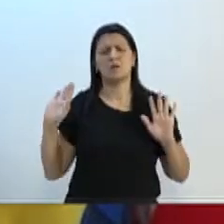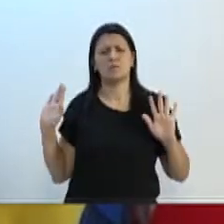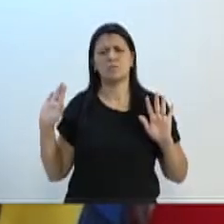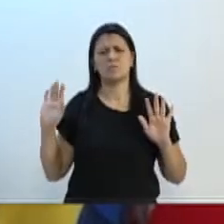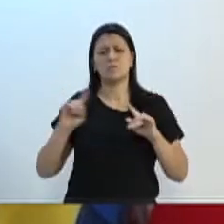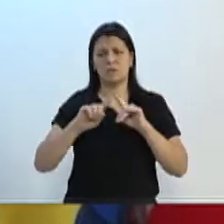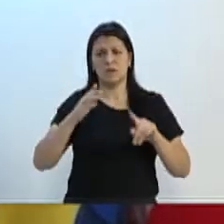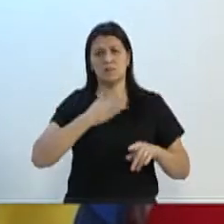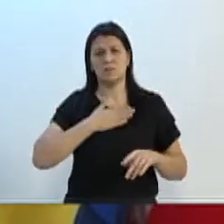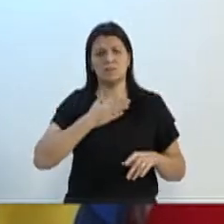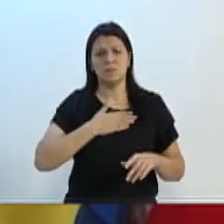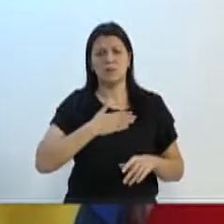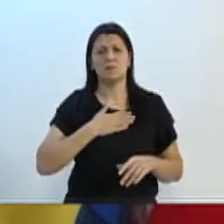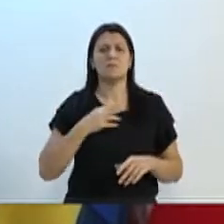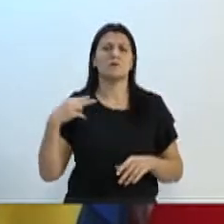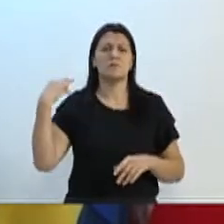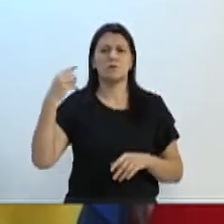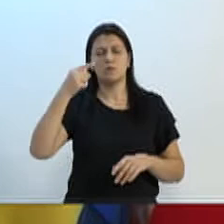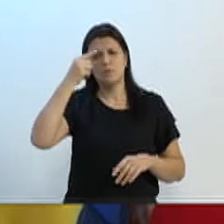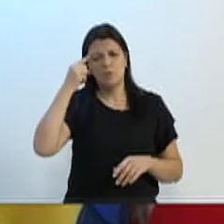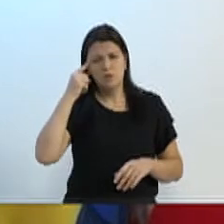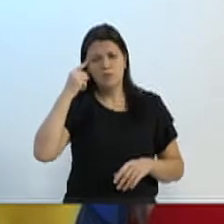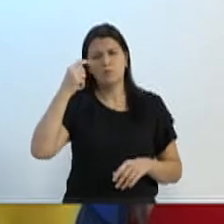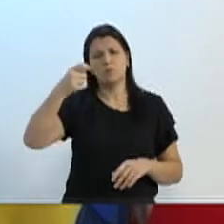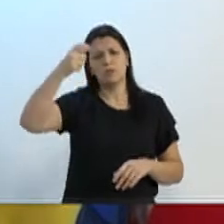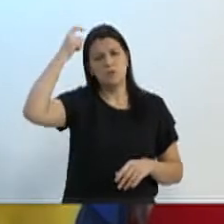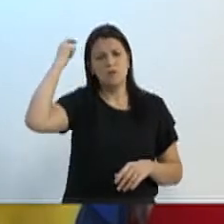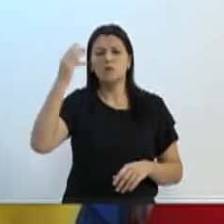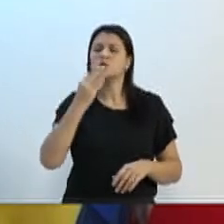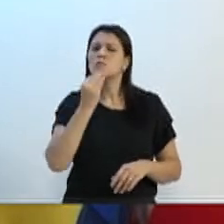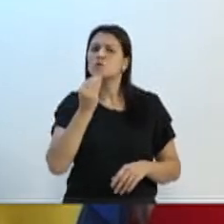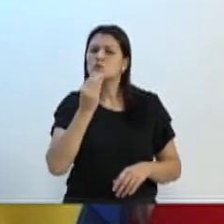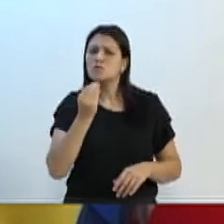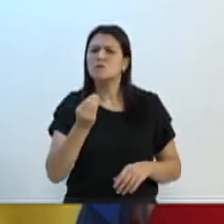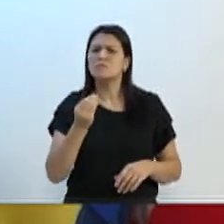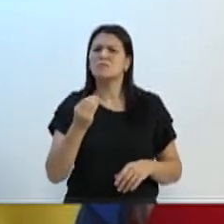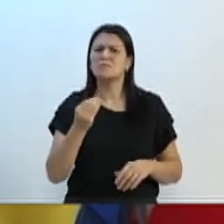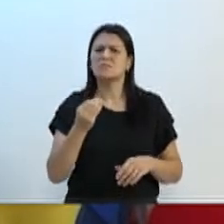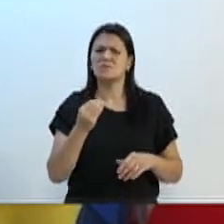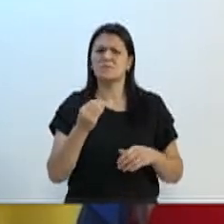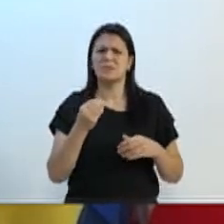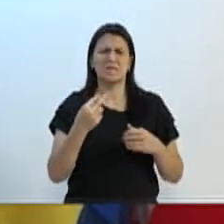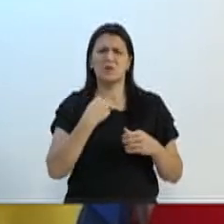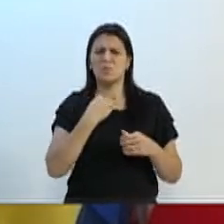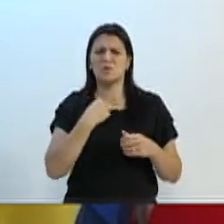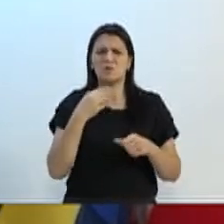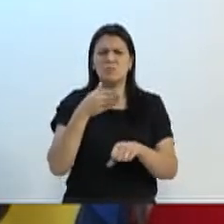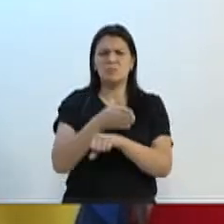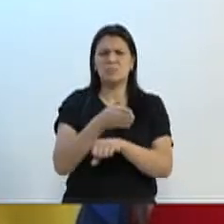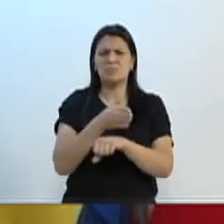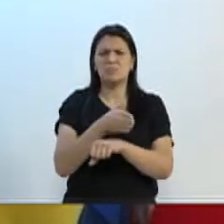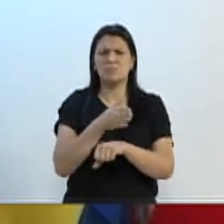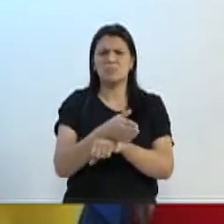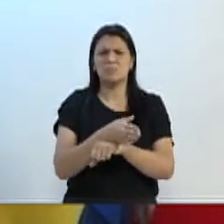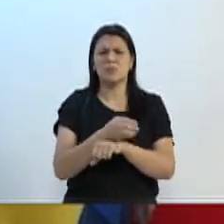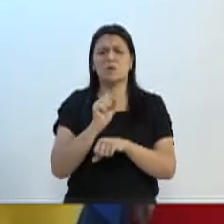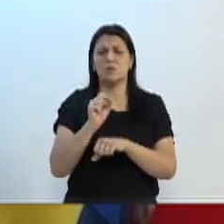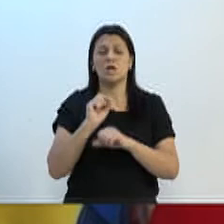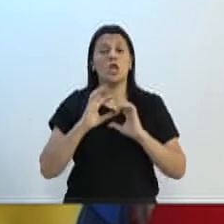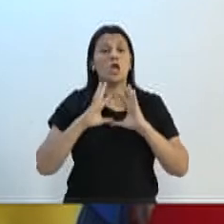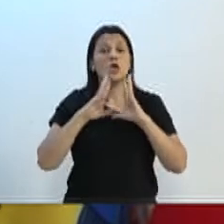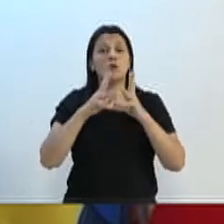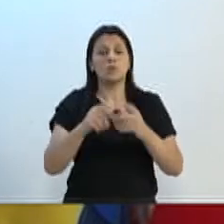o meu caso, o caso do vereador Ito, o caso do vereador Adriano, do vereador Gilson, sejamos retirados de funções que devem ser colocadas para todos, até porque